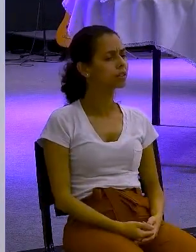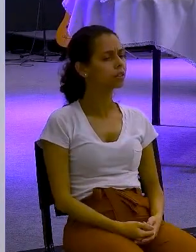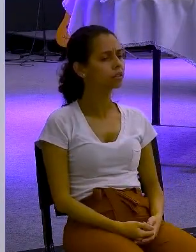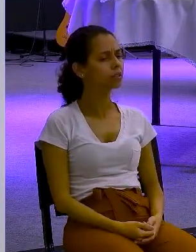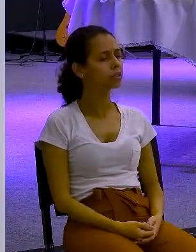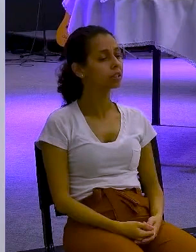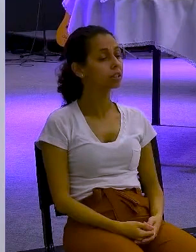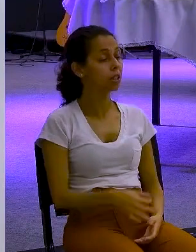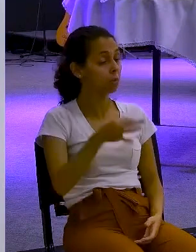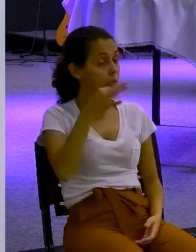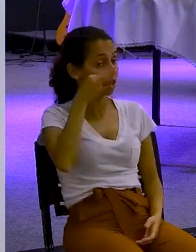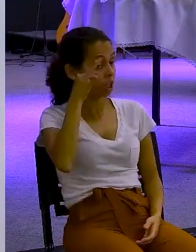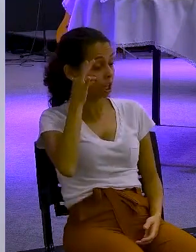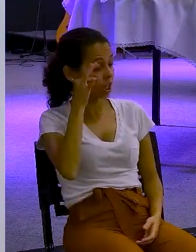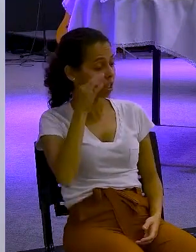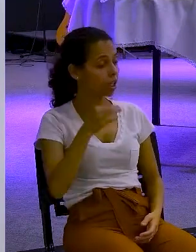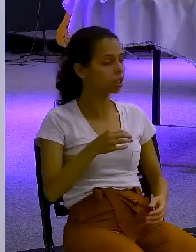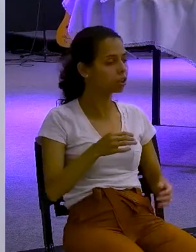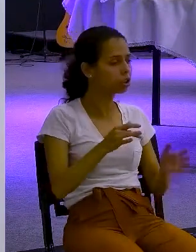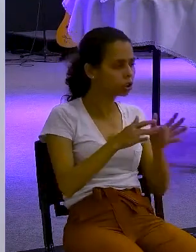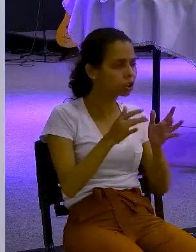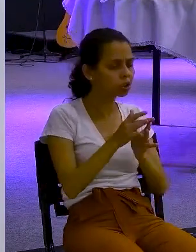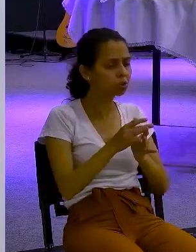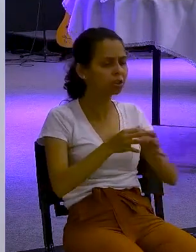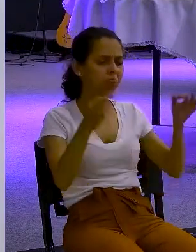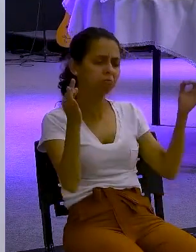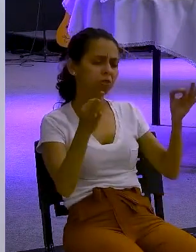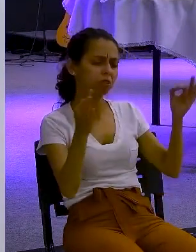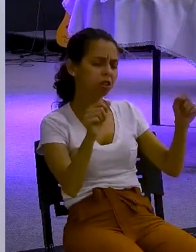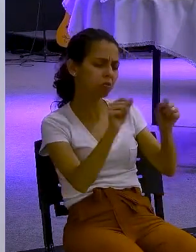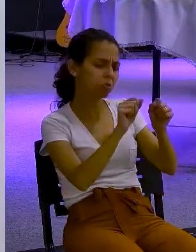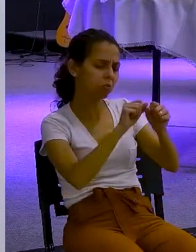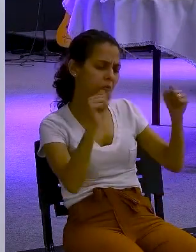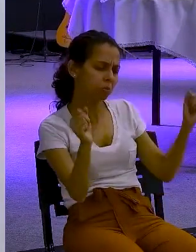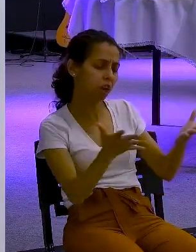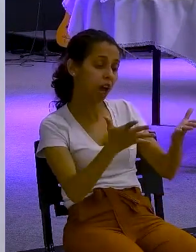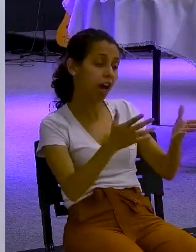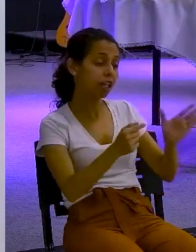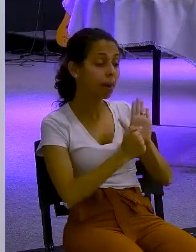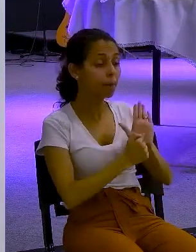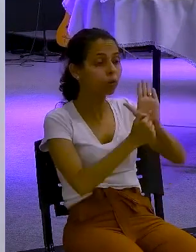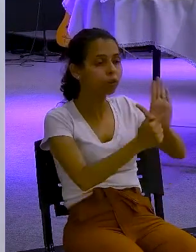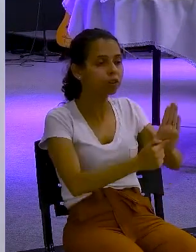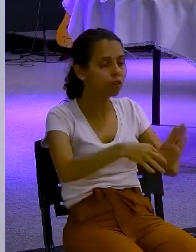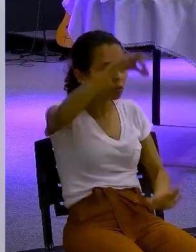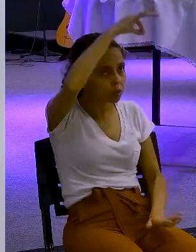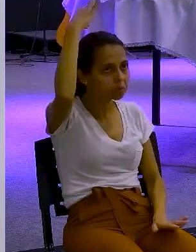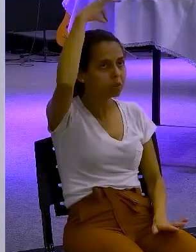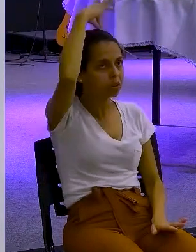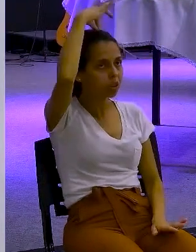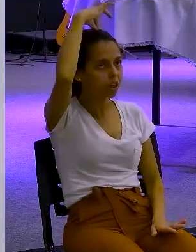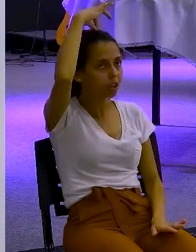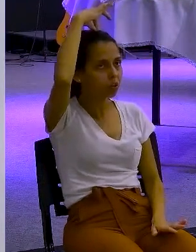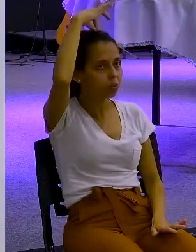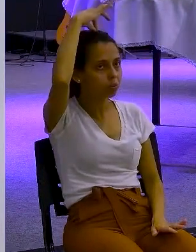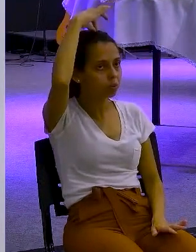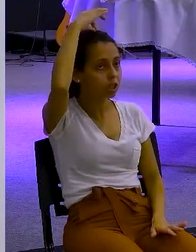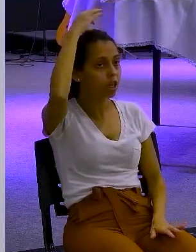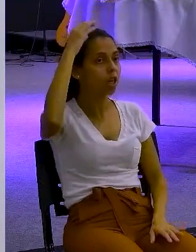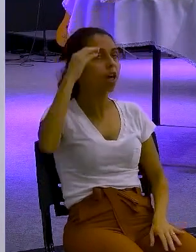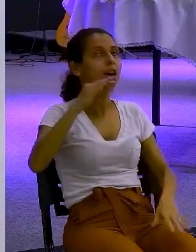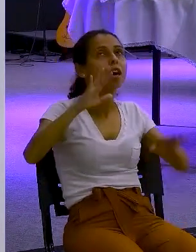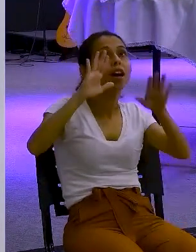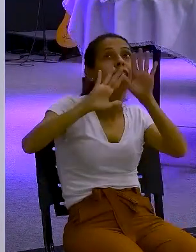A presença de Jesus é a confirmação do milagre. A presença de Jesus traz a manifestação do Espírito Santo. Terceiro, a presença de Jesus